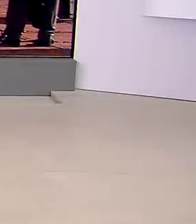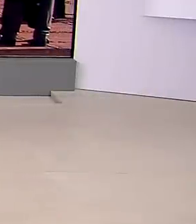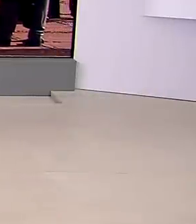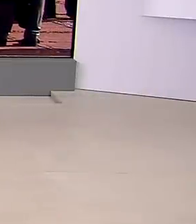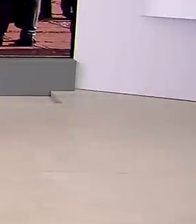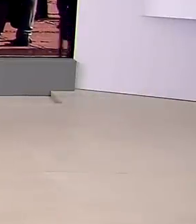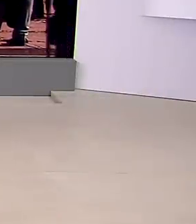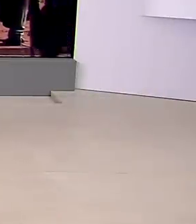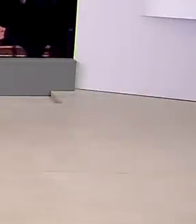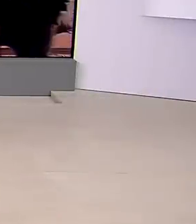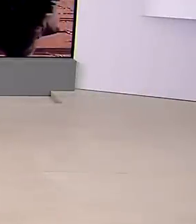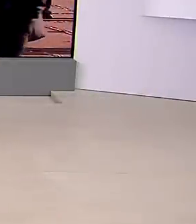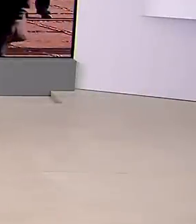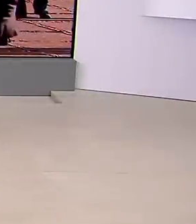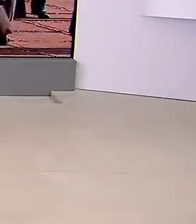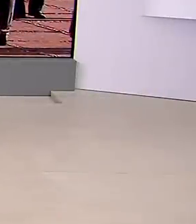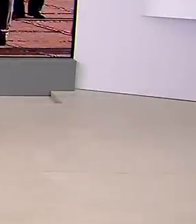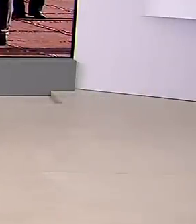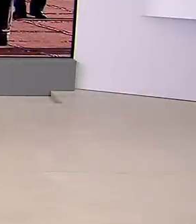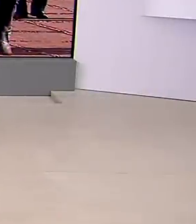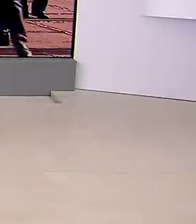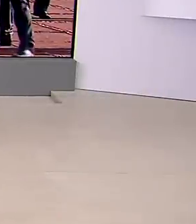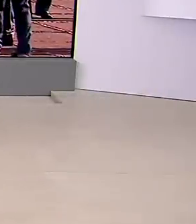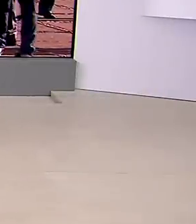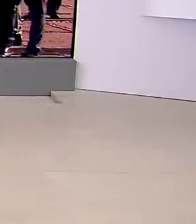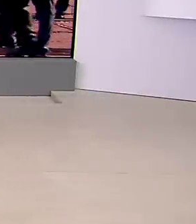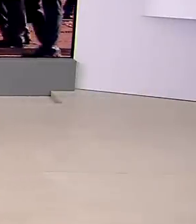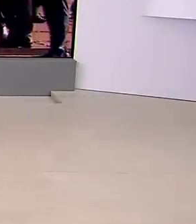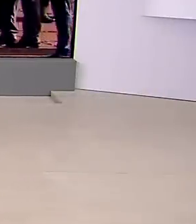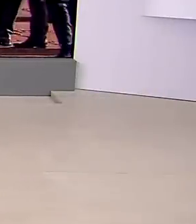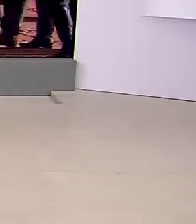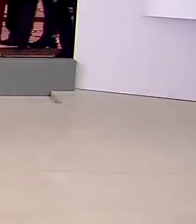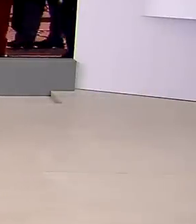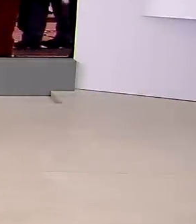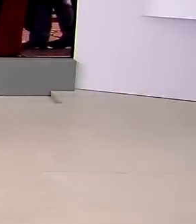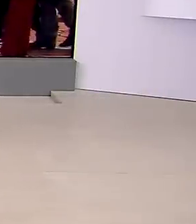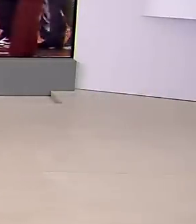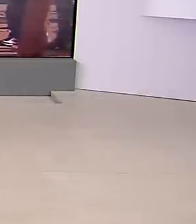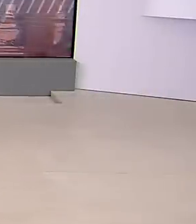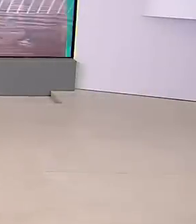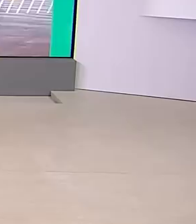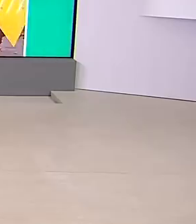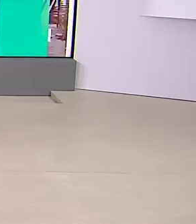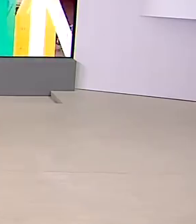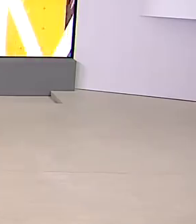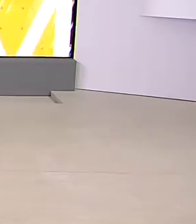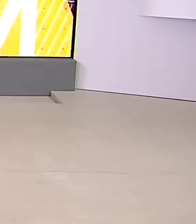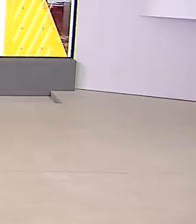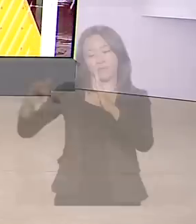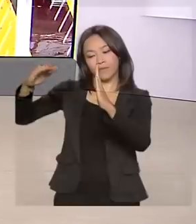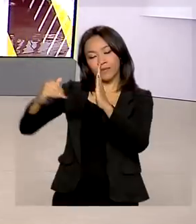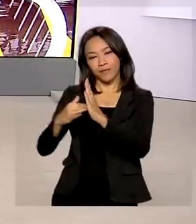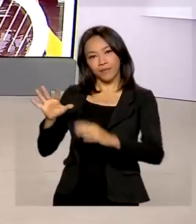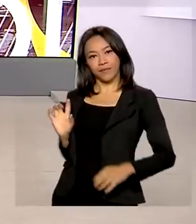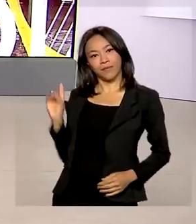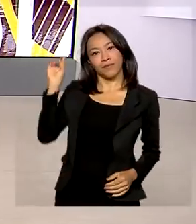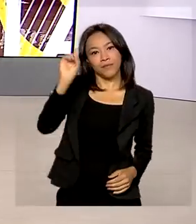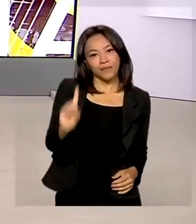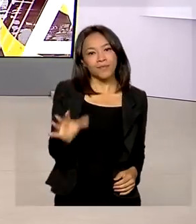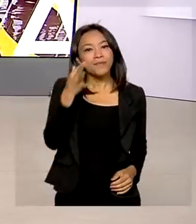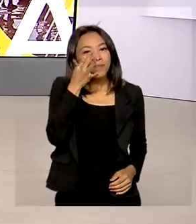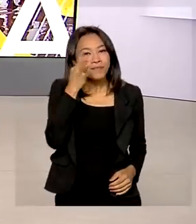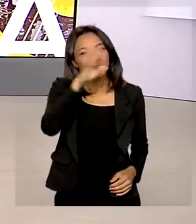Nós assistimos agora a cerimônia de hasteamento da bandeira nacional lá no Palácio da Alvorada com a participação do presidente